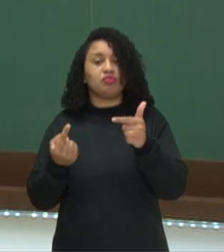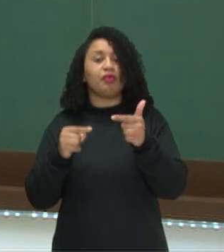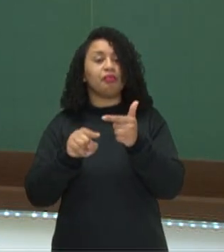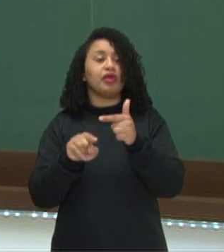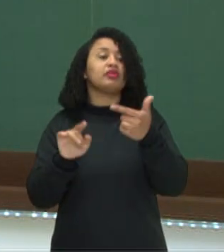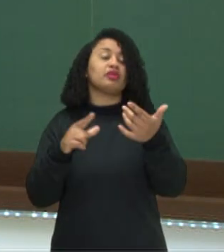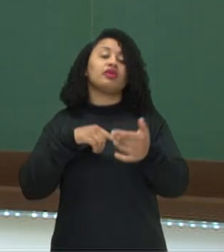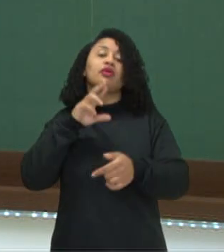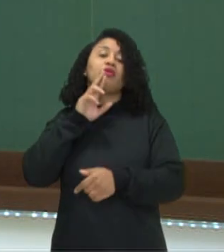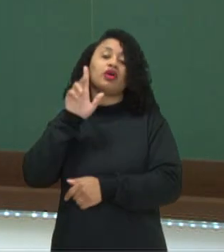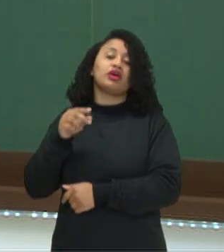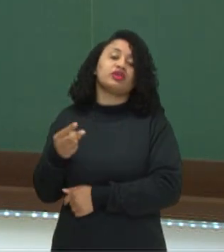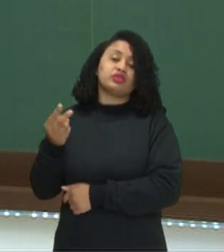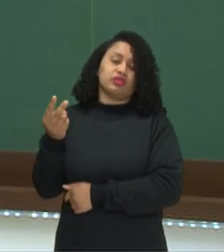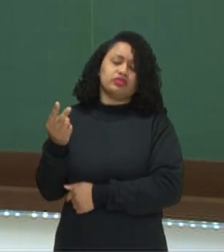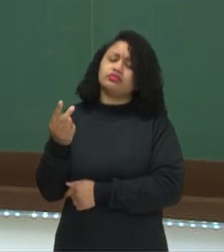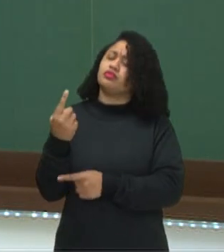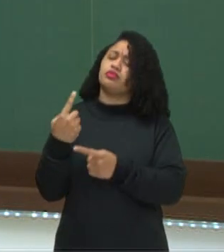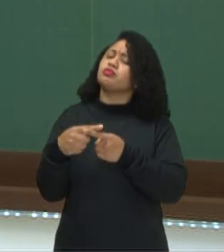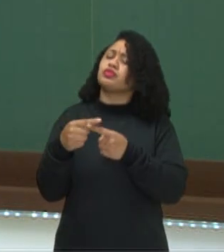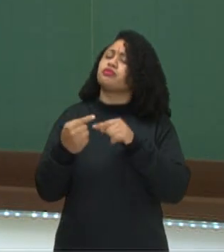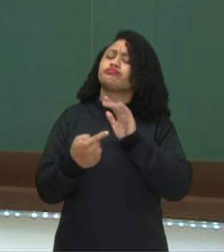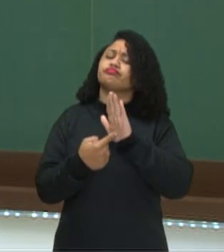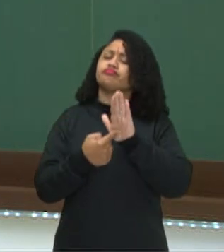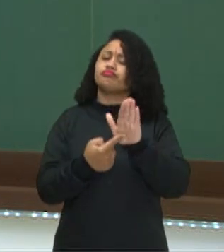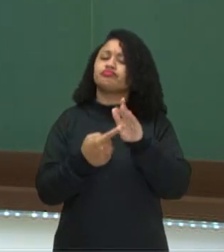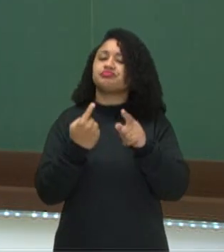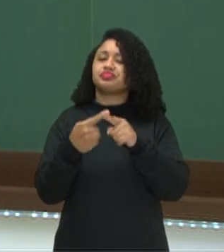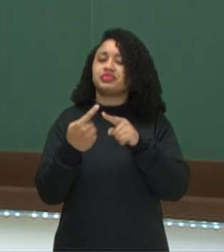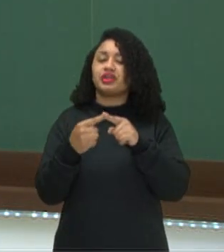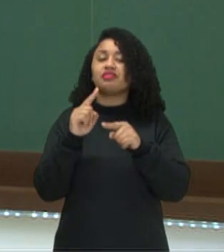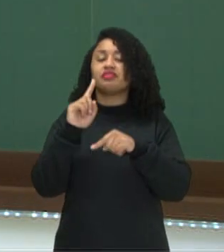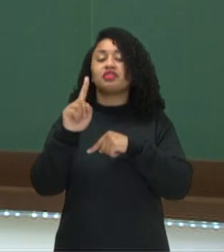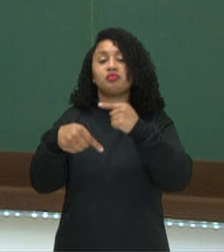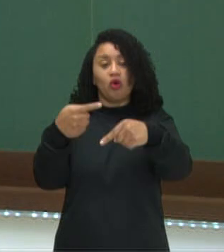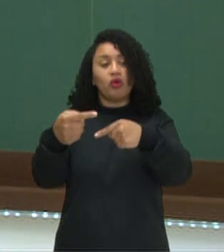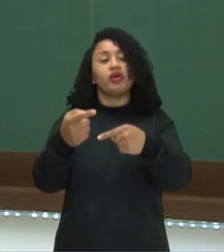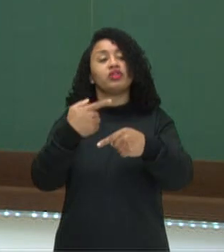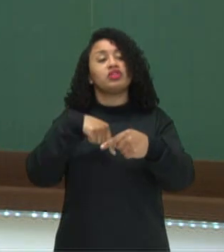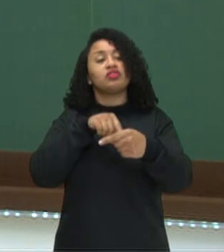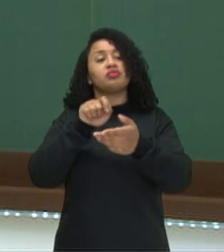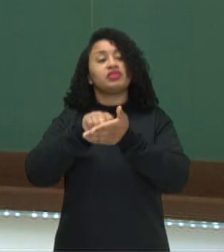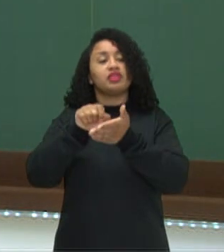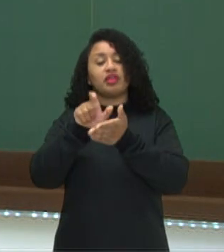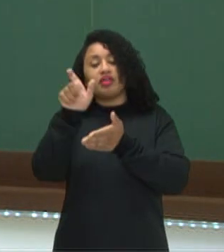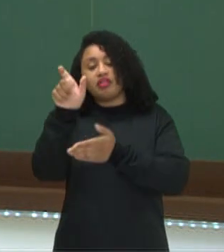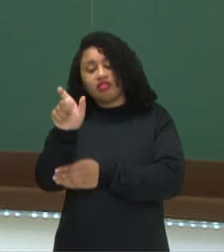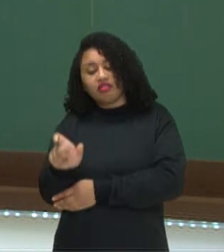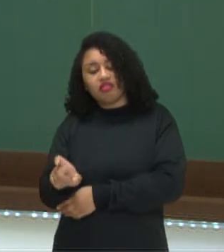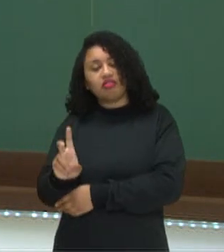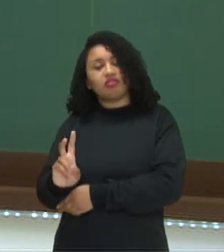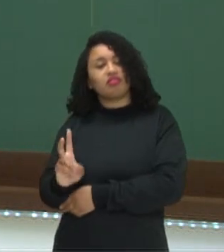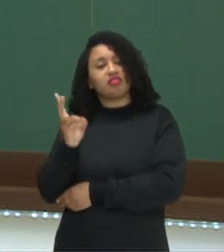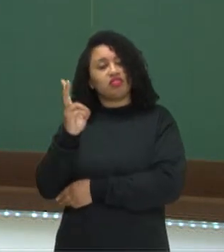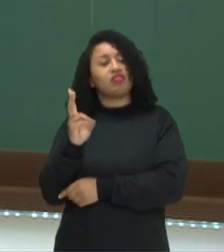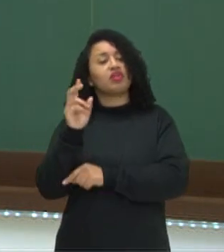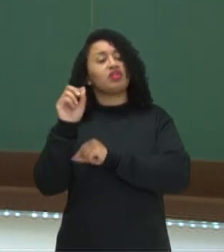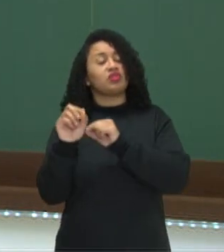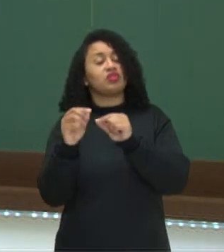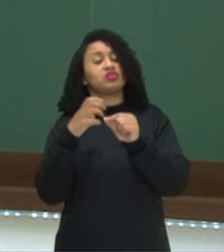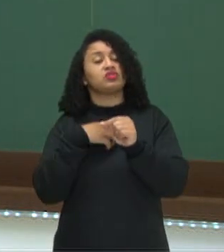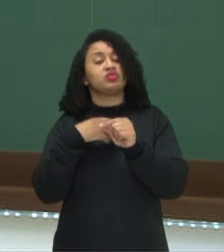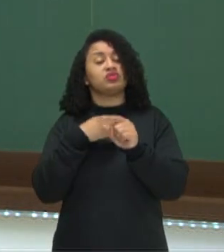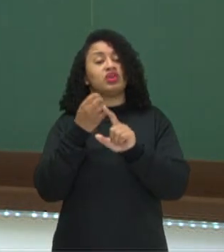resultado 2. Por que a professora está mostrando isso? Porque depois, pessoal, a gente vai escrever esses valores aqui em